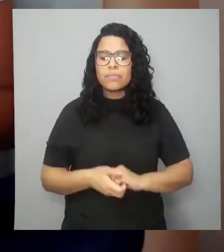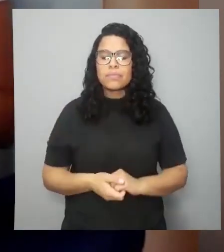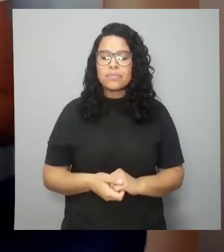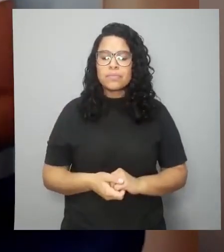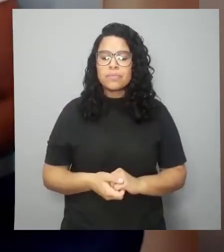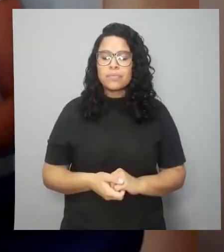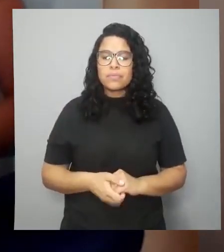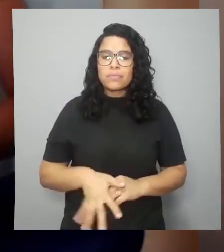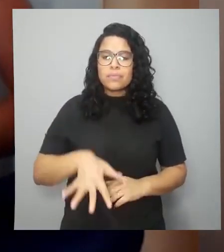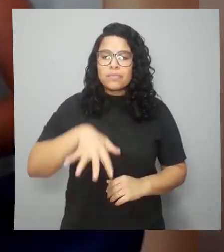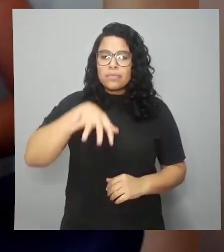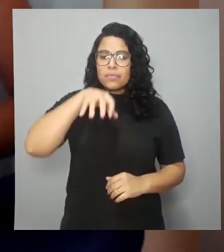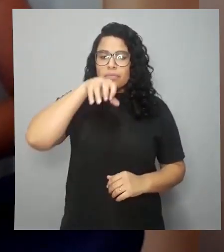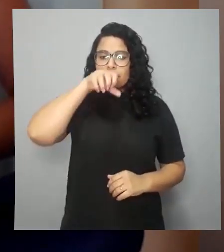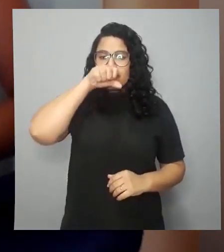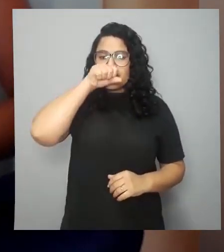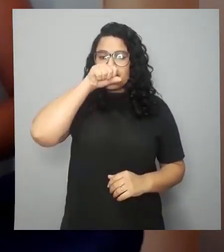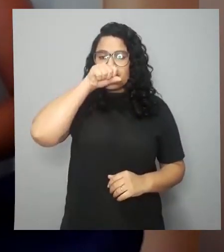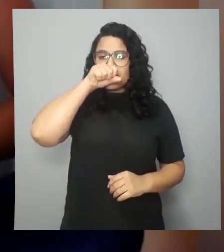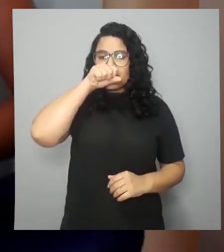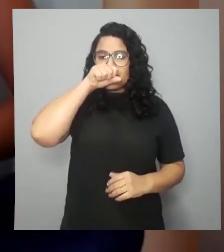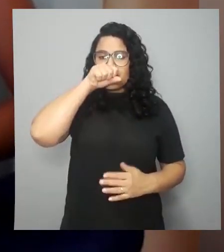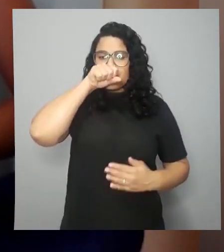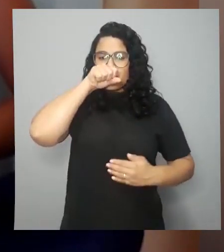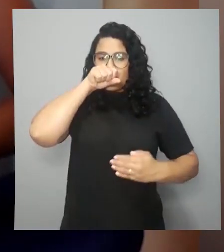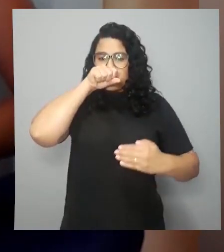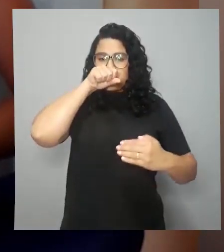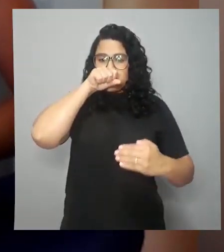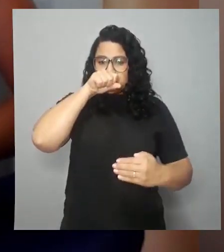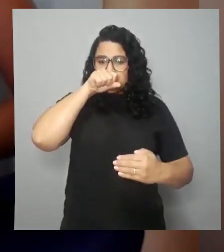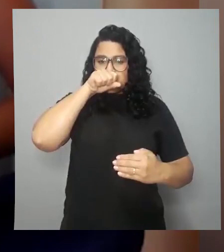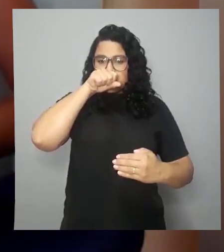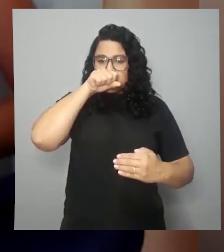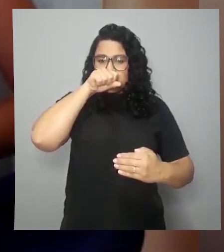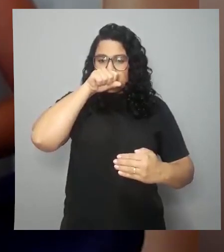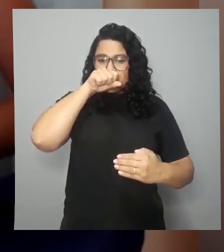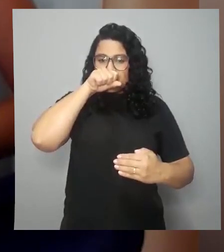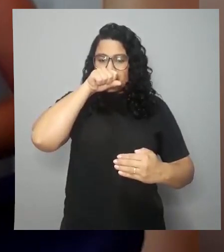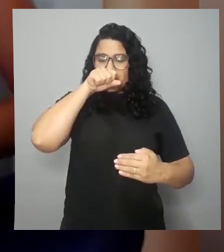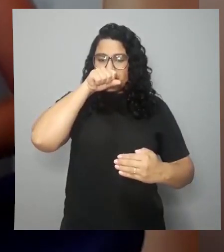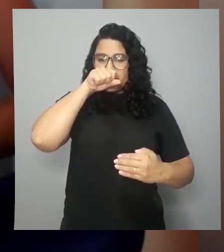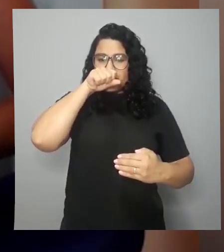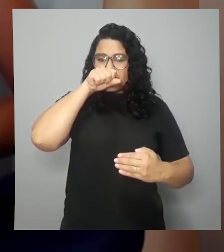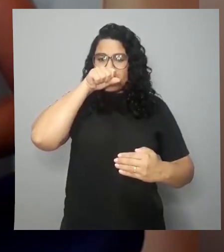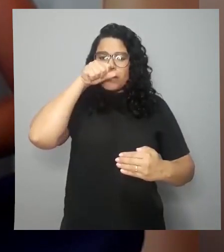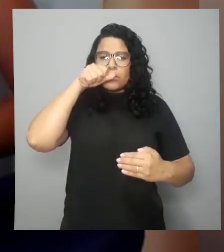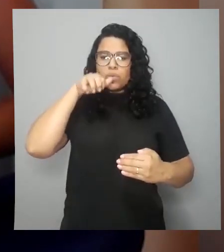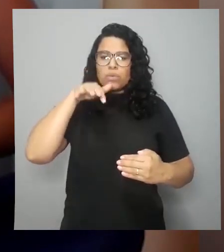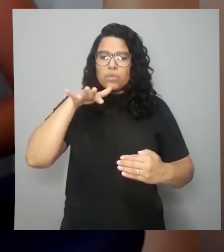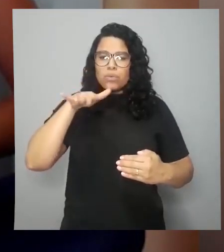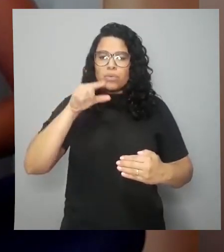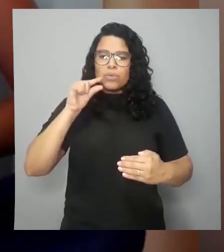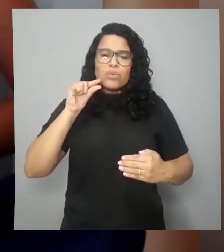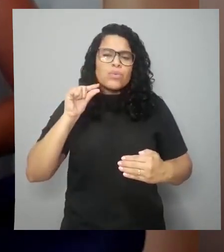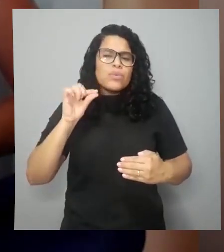Assim, puxa o ar, faz o barrigão e agora solta o ar assim.